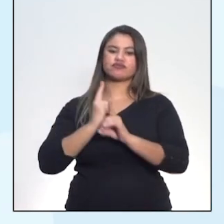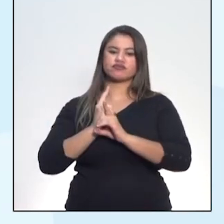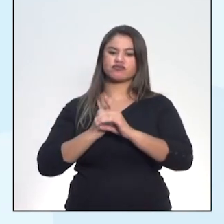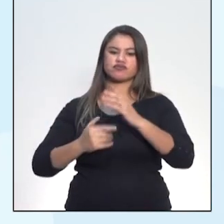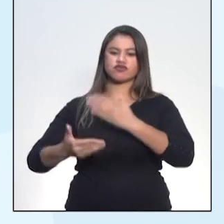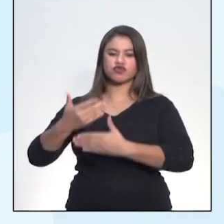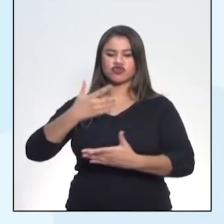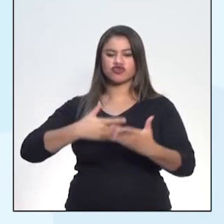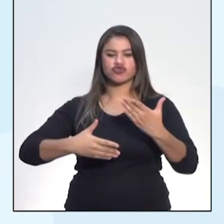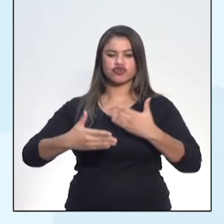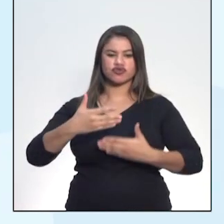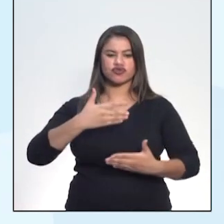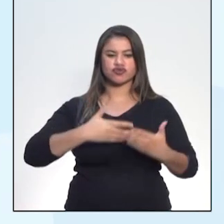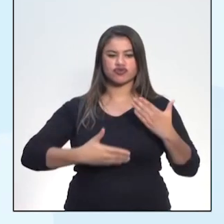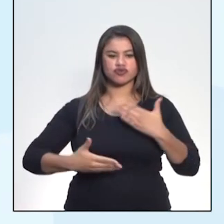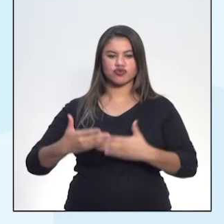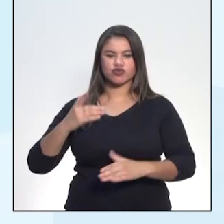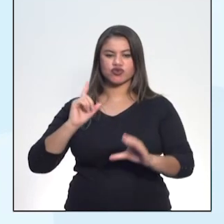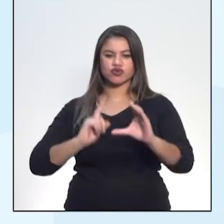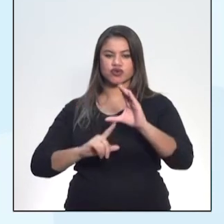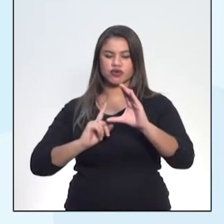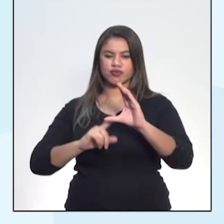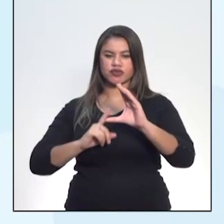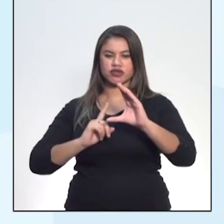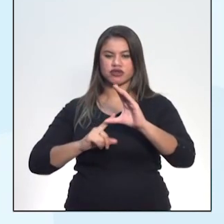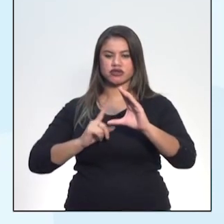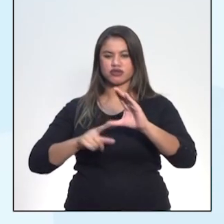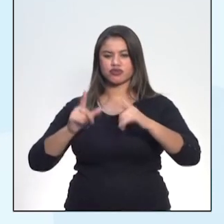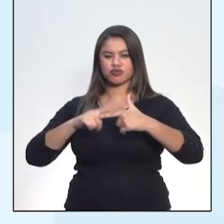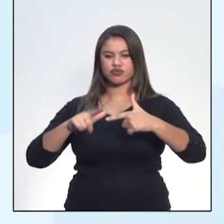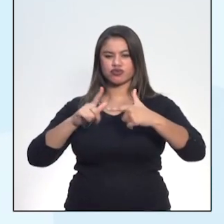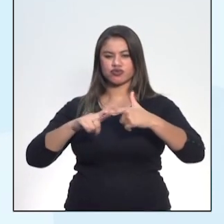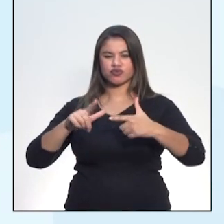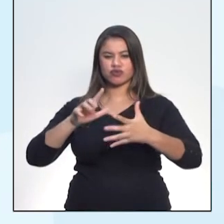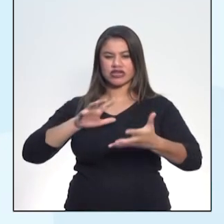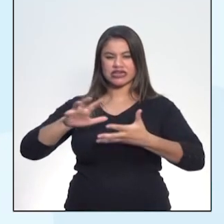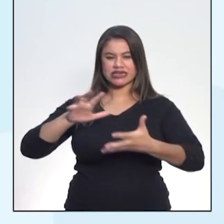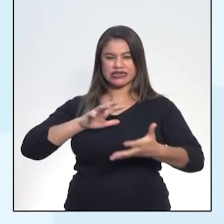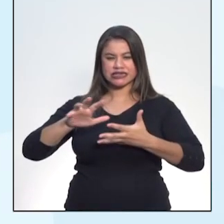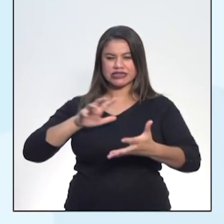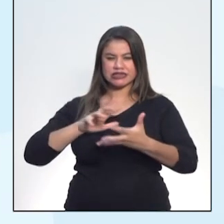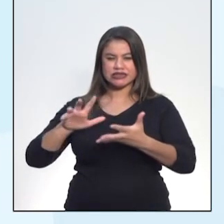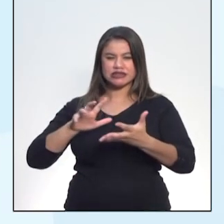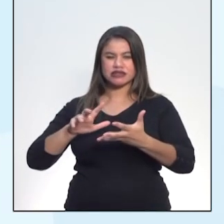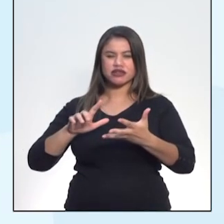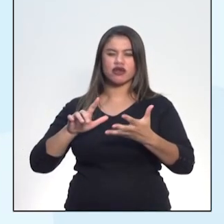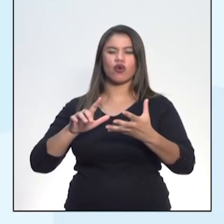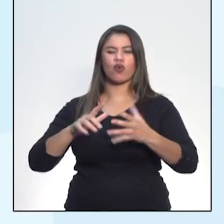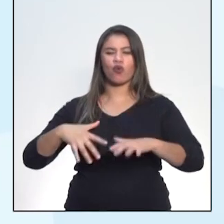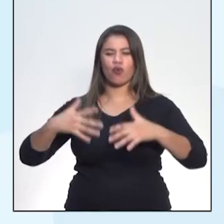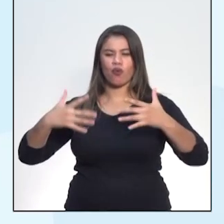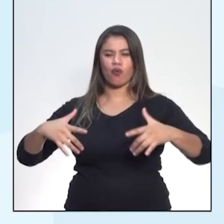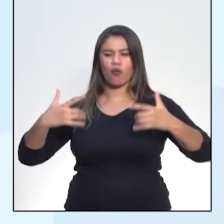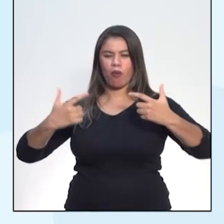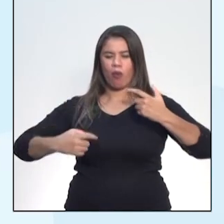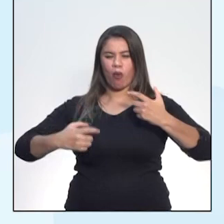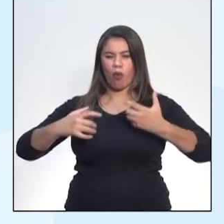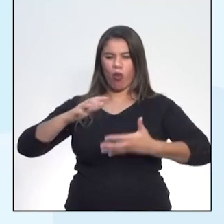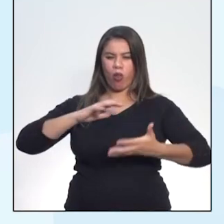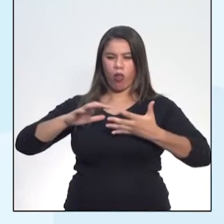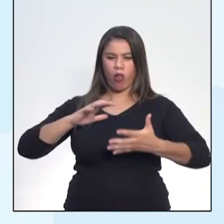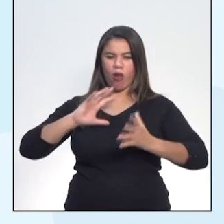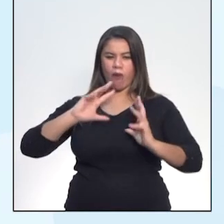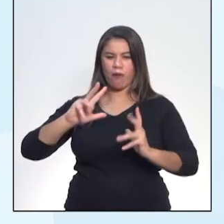e relacionar as dinâmicas do capitalismo e as suas crises, os grandes conflitos